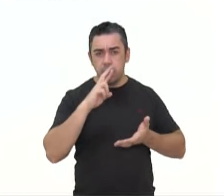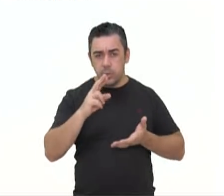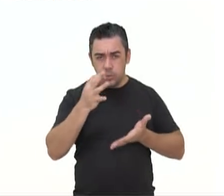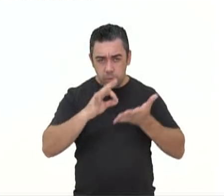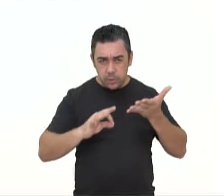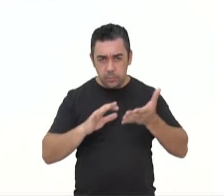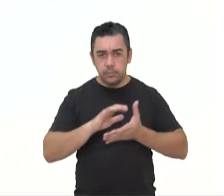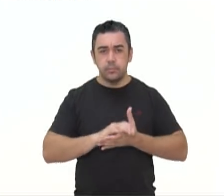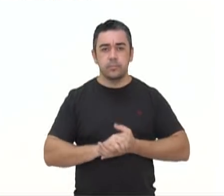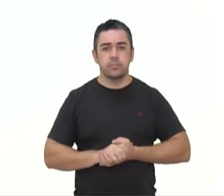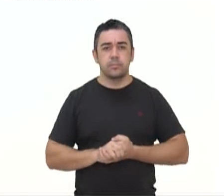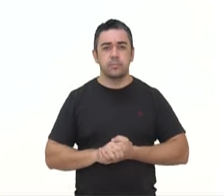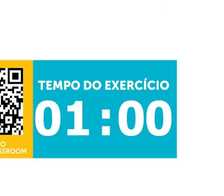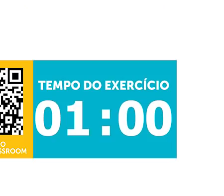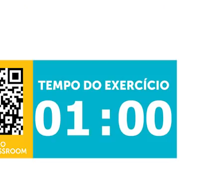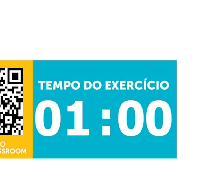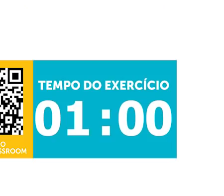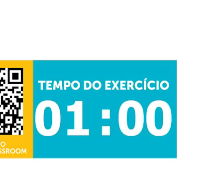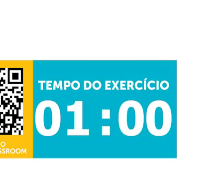com vocês.